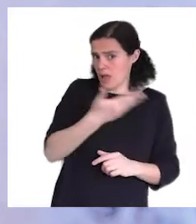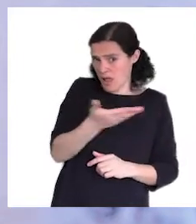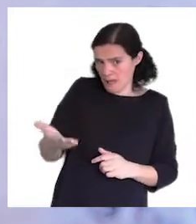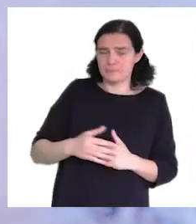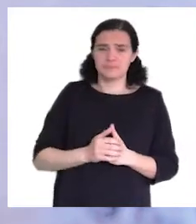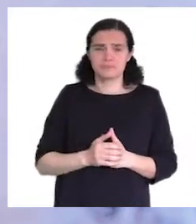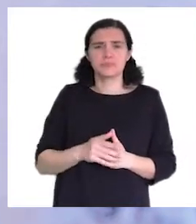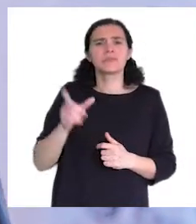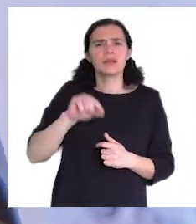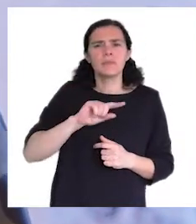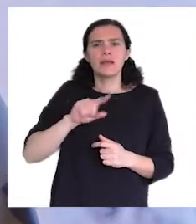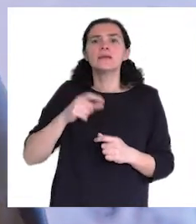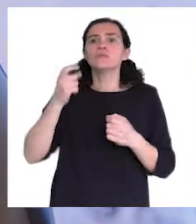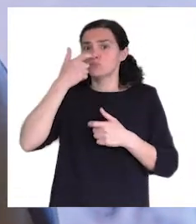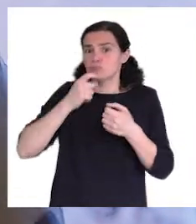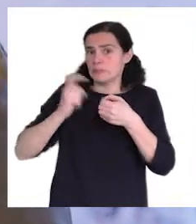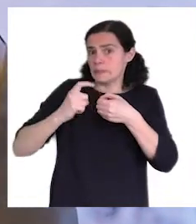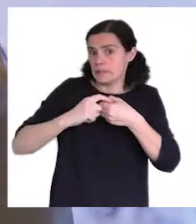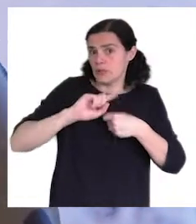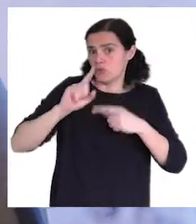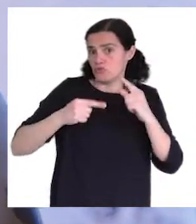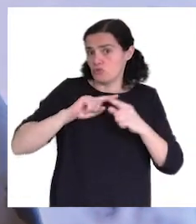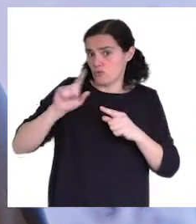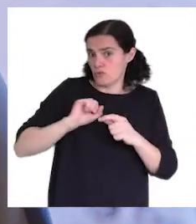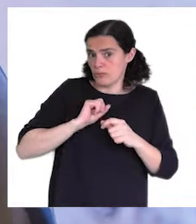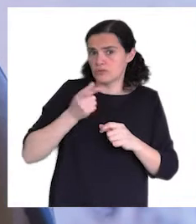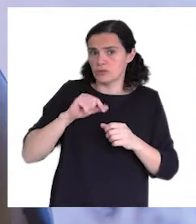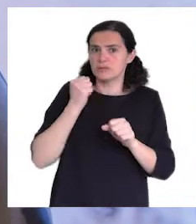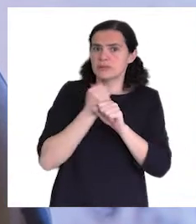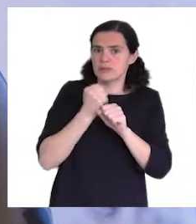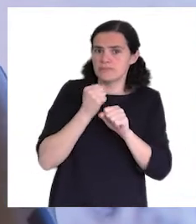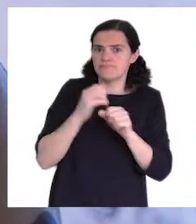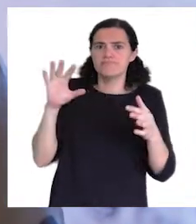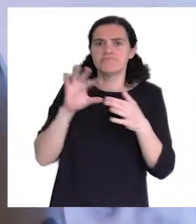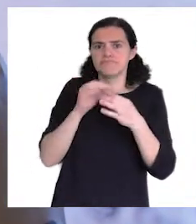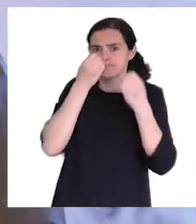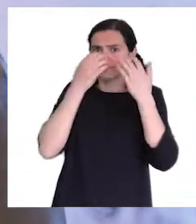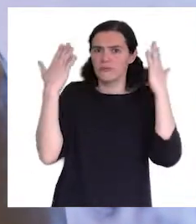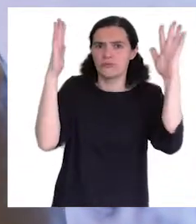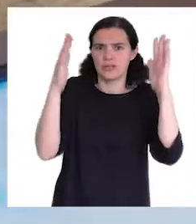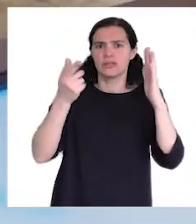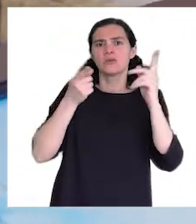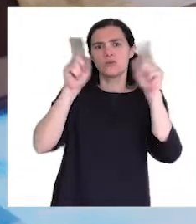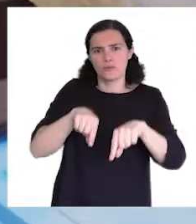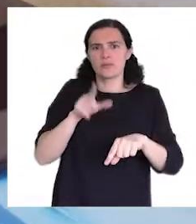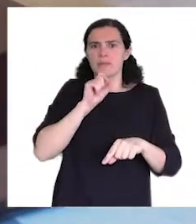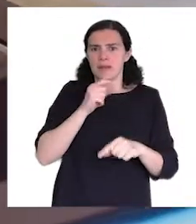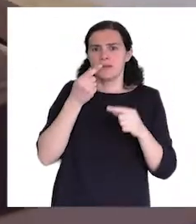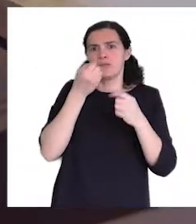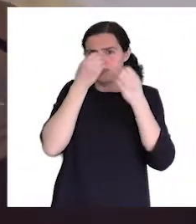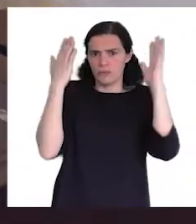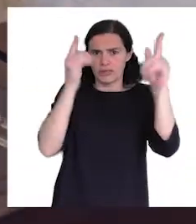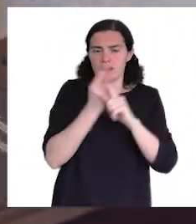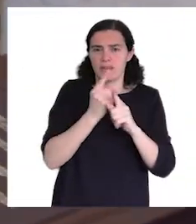Portugal e que também são nossos parceiros e com quem também nós trabalhamos ao nível da reflorestação e da conservação da floresta. Aqui, um